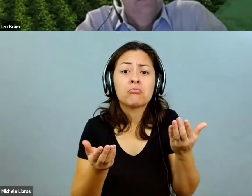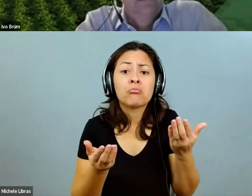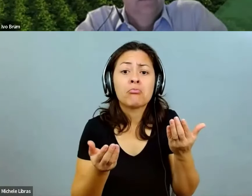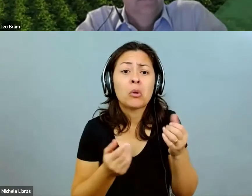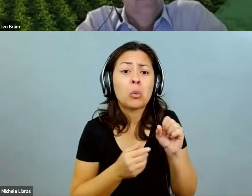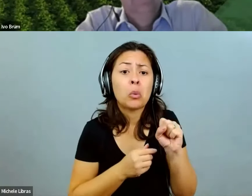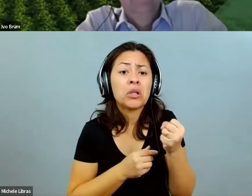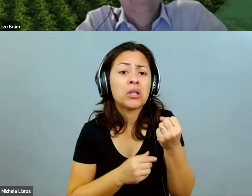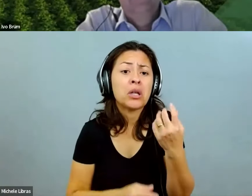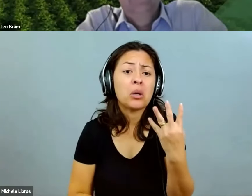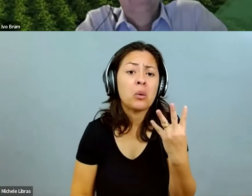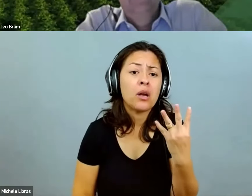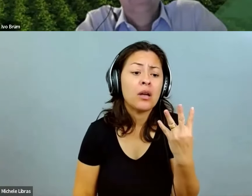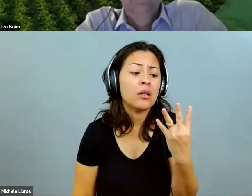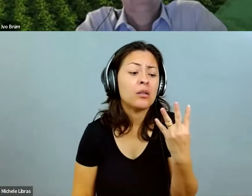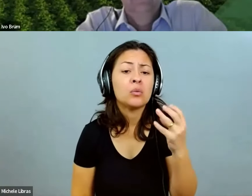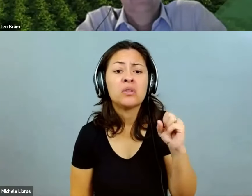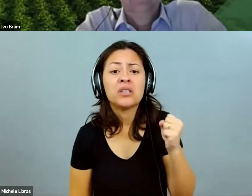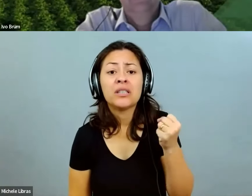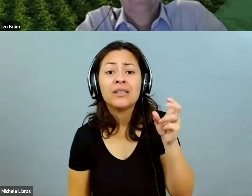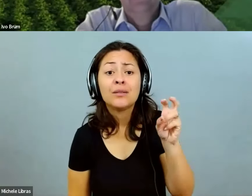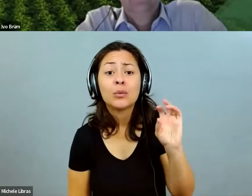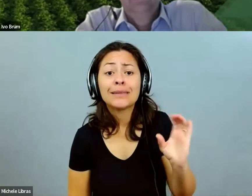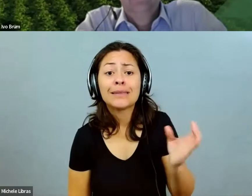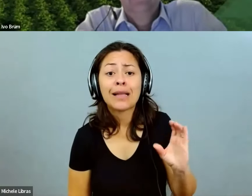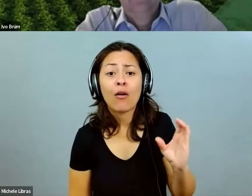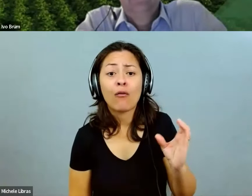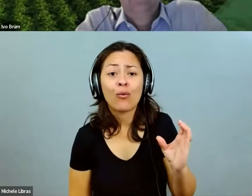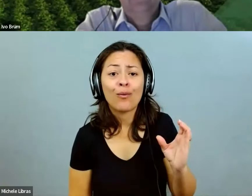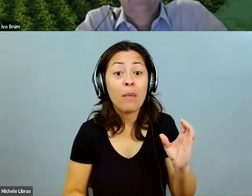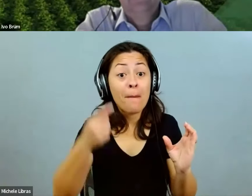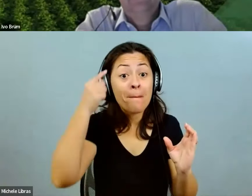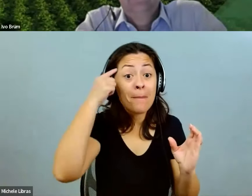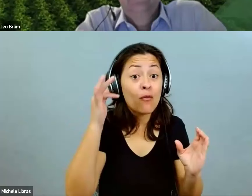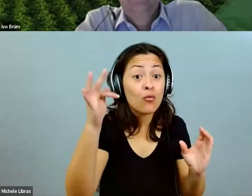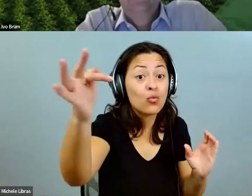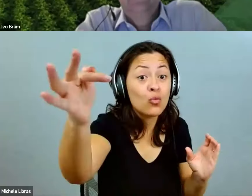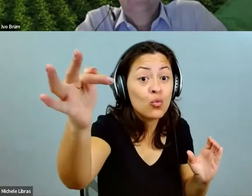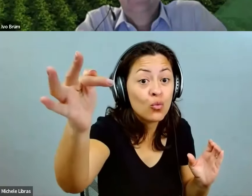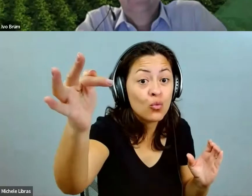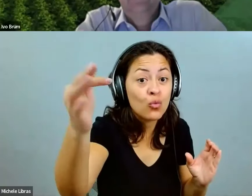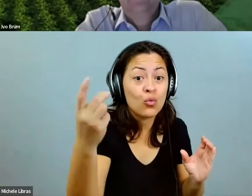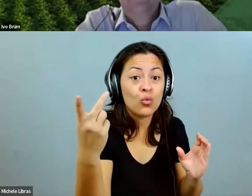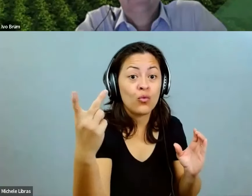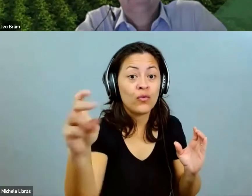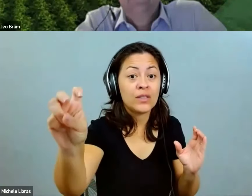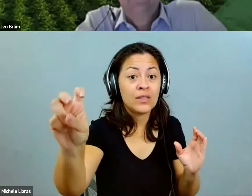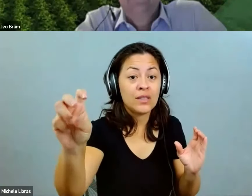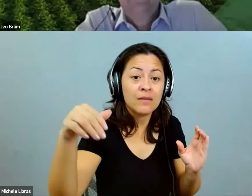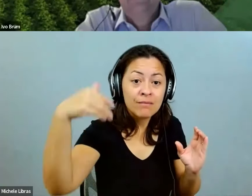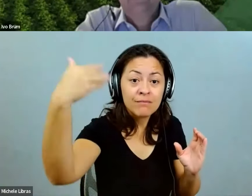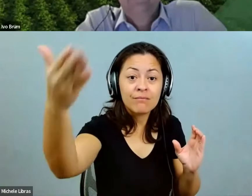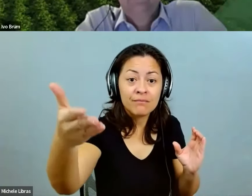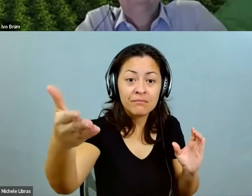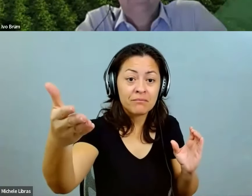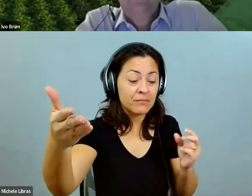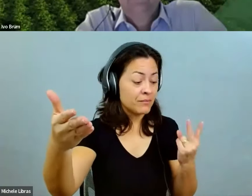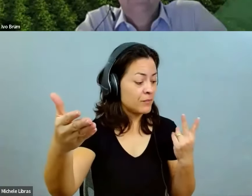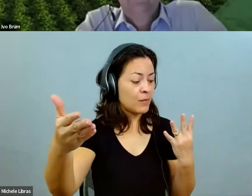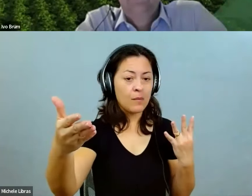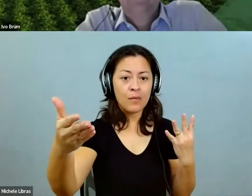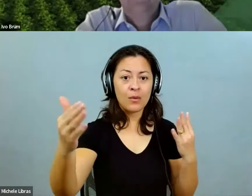84 85 cavos quando pensa em preço futuro eh safra 25 e então a safra 24